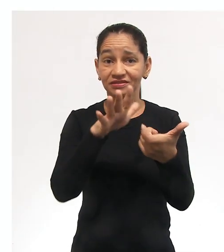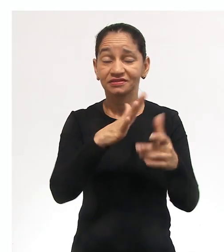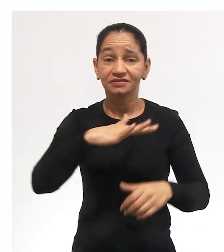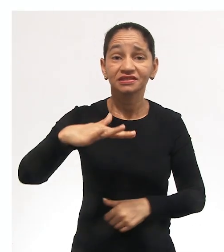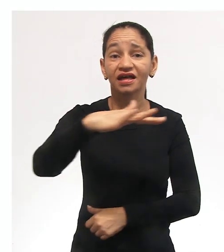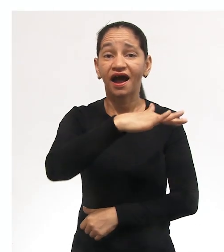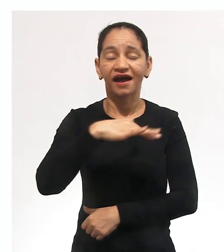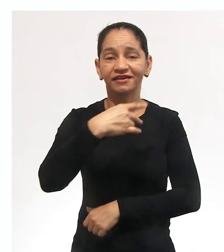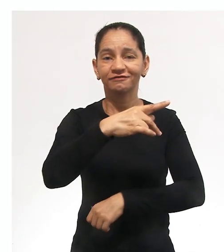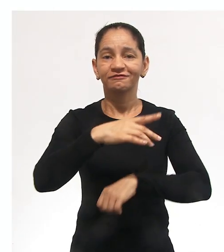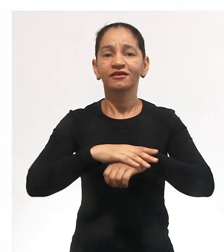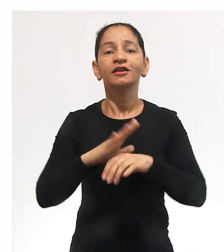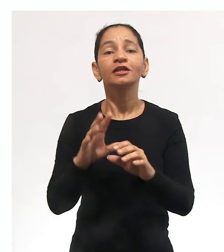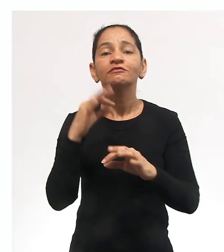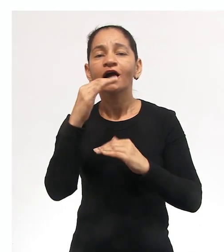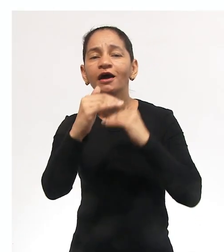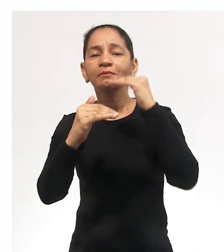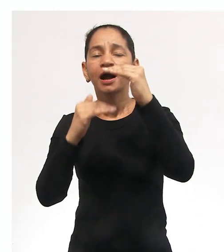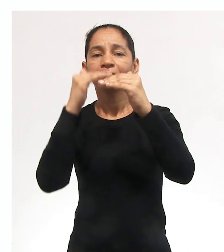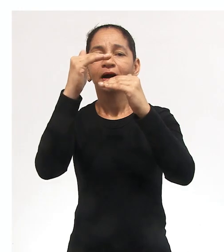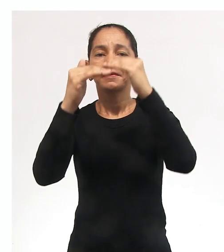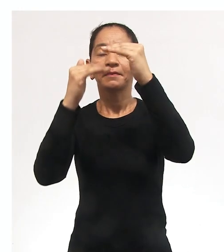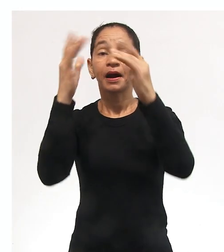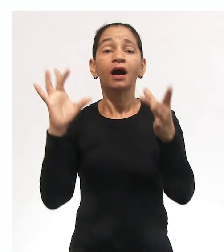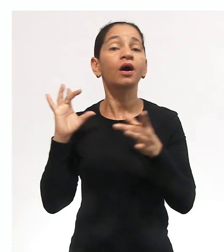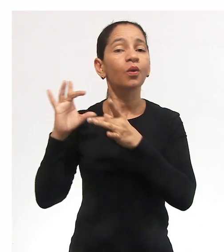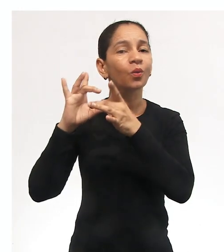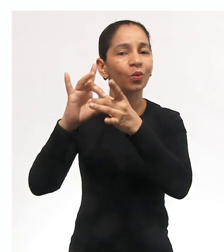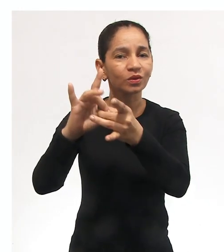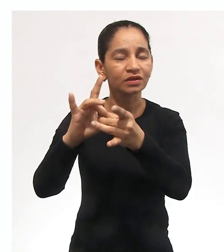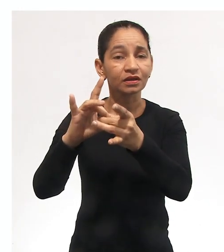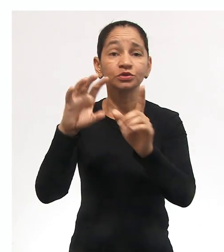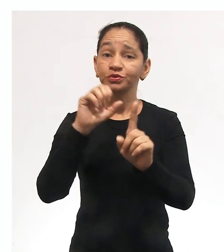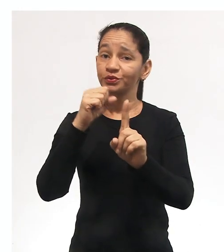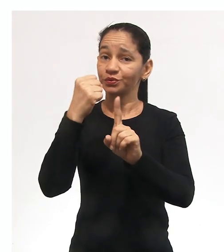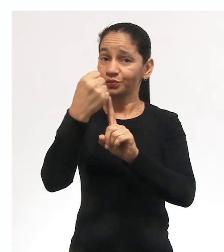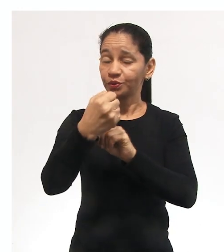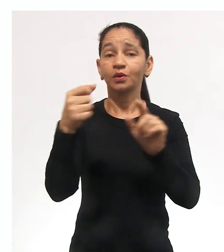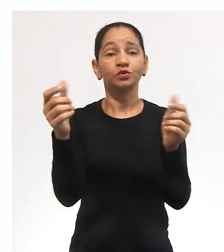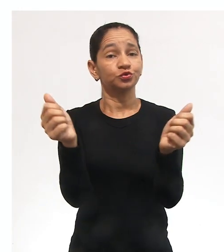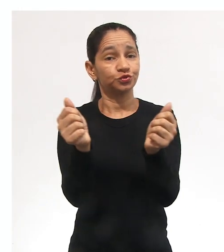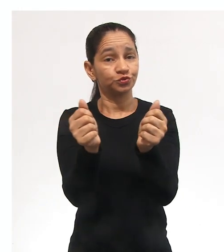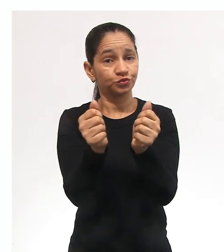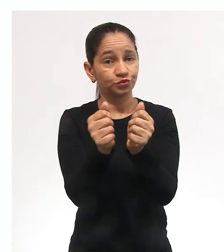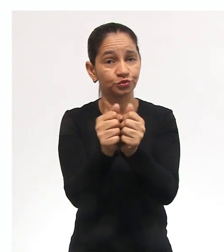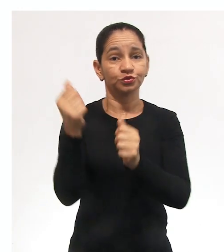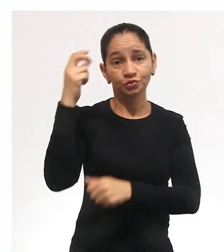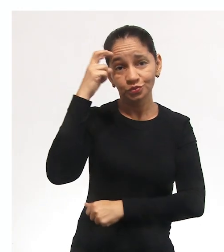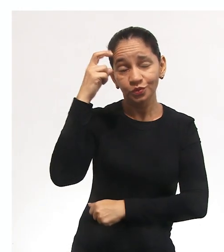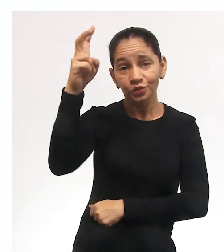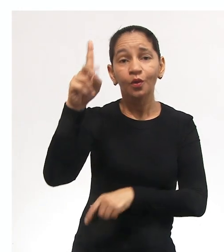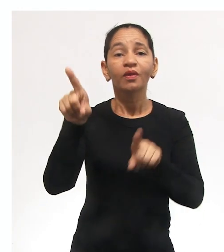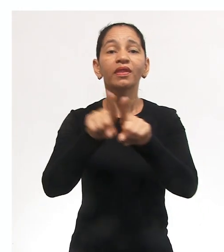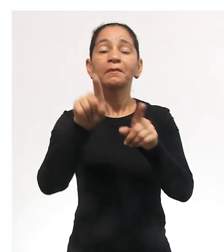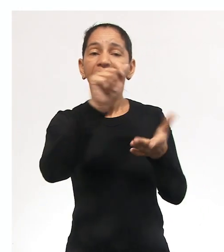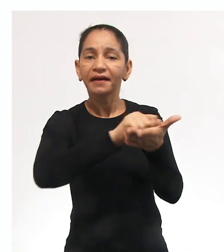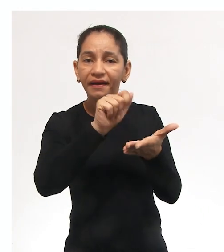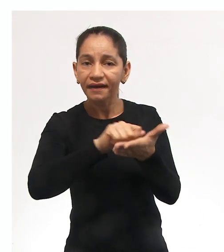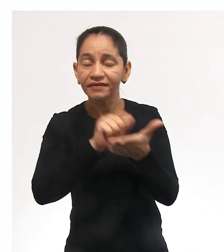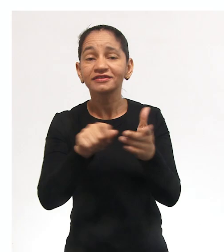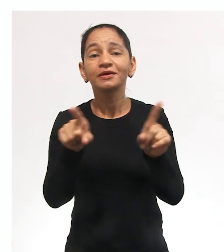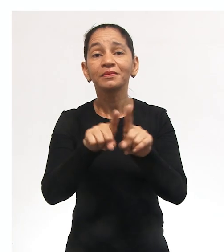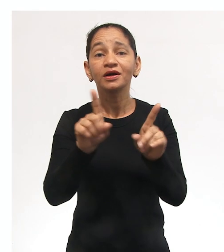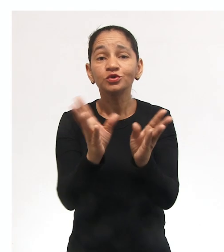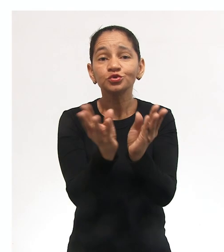esse letramento ele se constrói com a interação de contextos sociais e culturais, em que a escrita e a